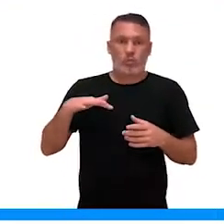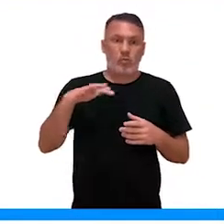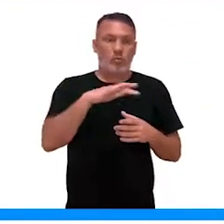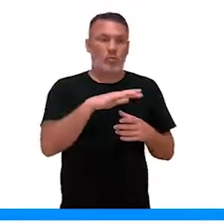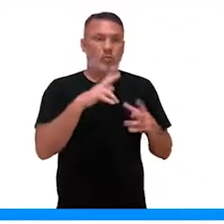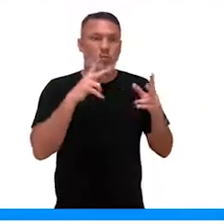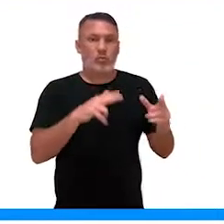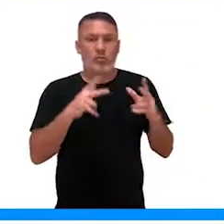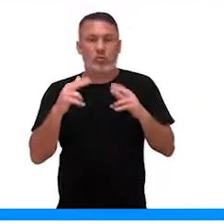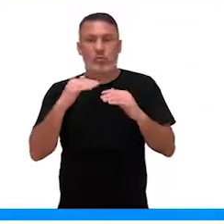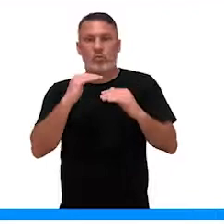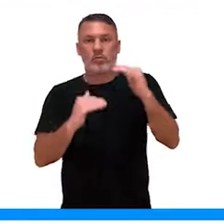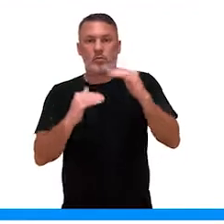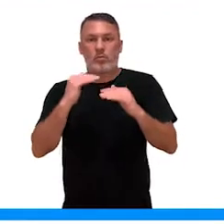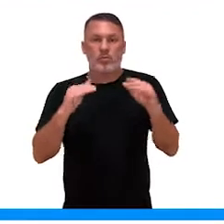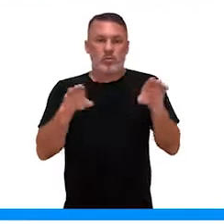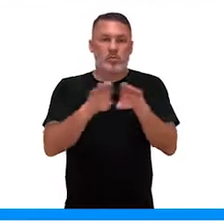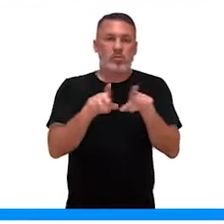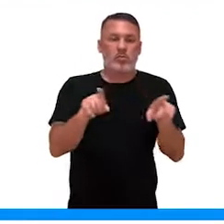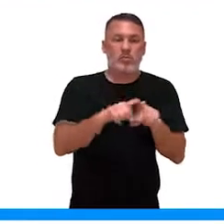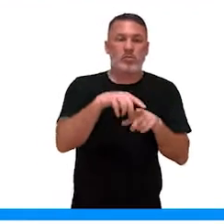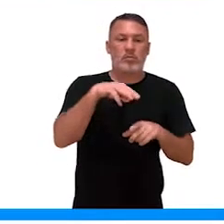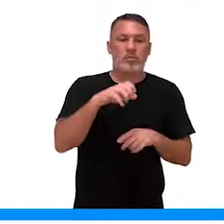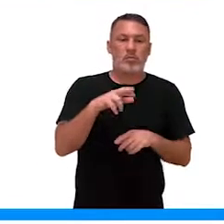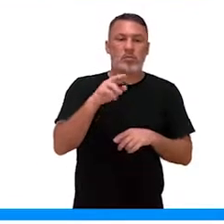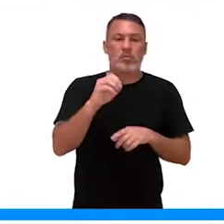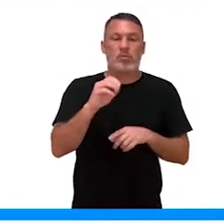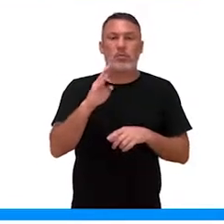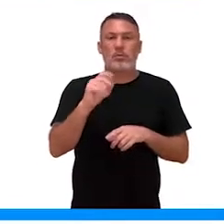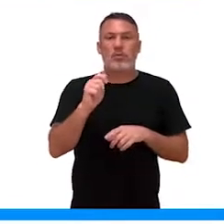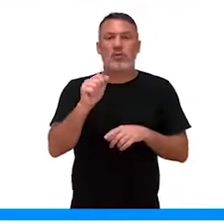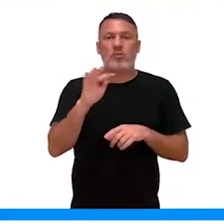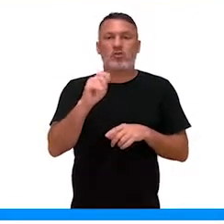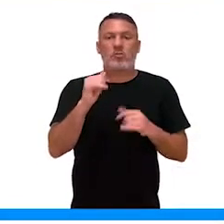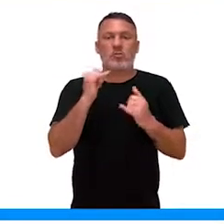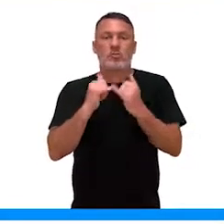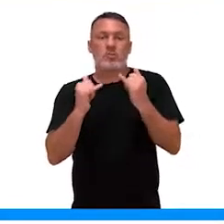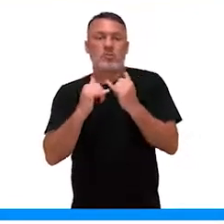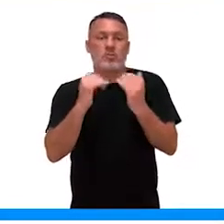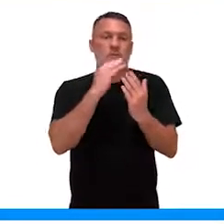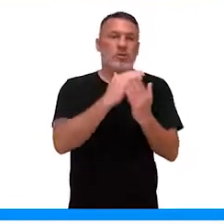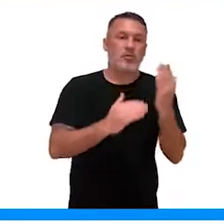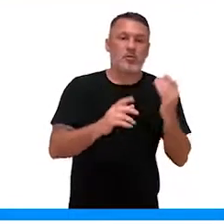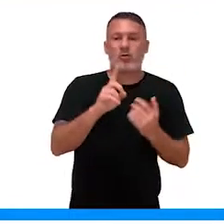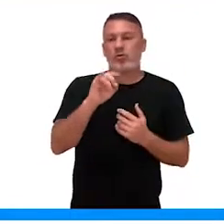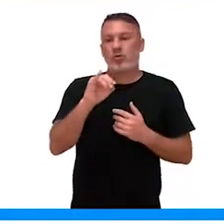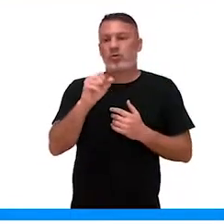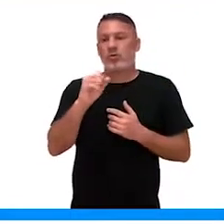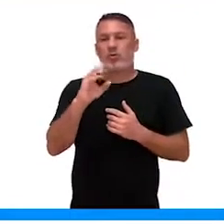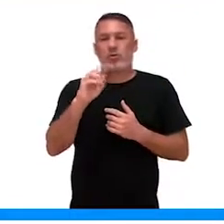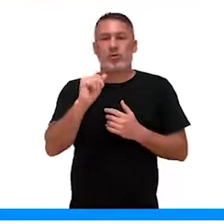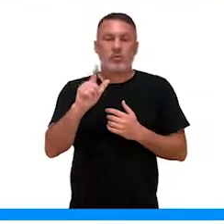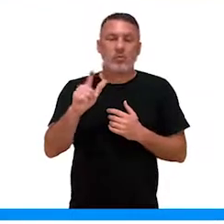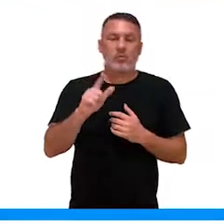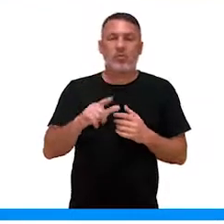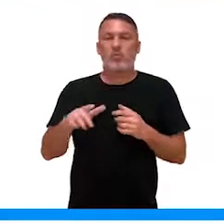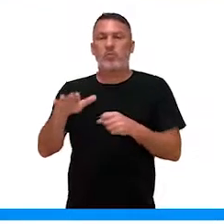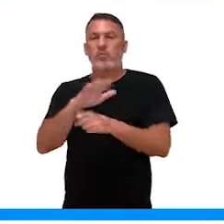igual e desigual, e a meroblástica, que é a parcial, que pode ser discoidal ou superficial.